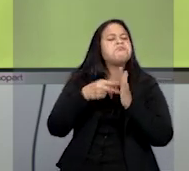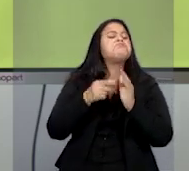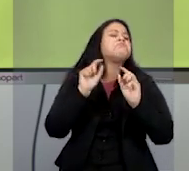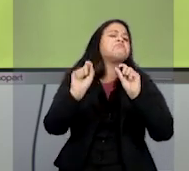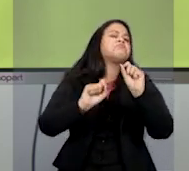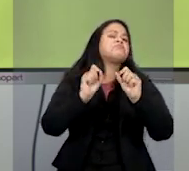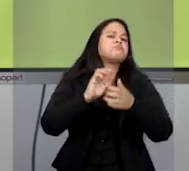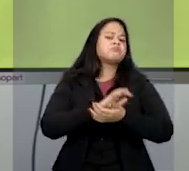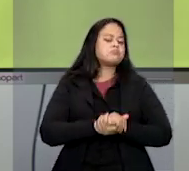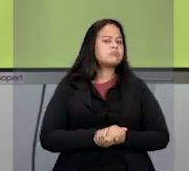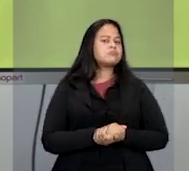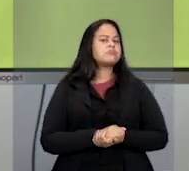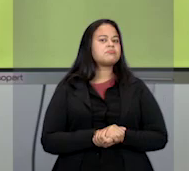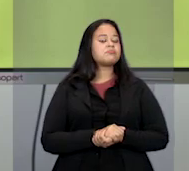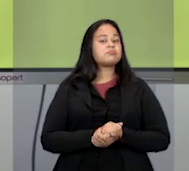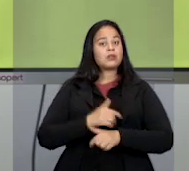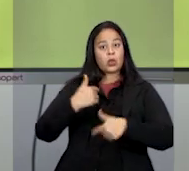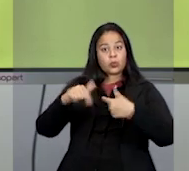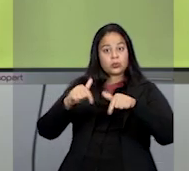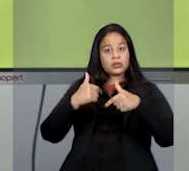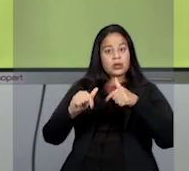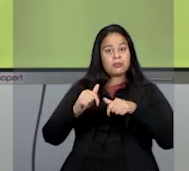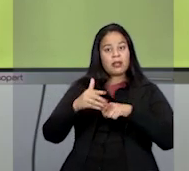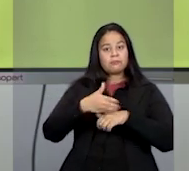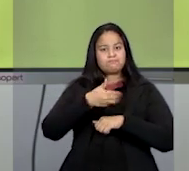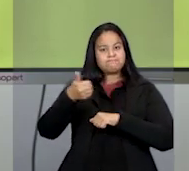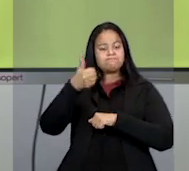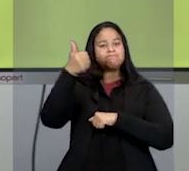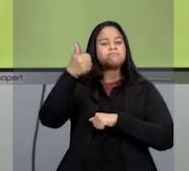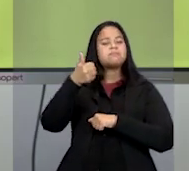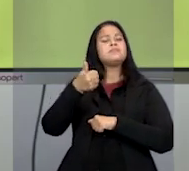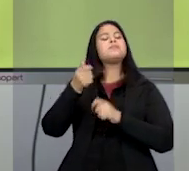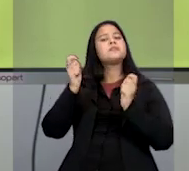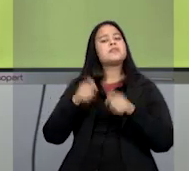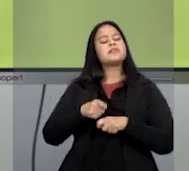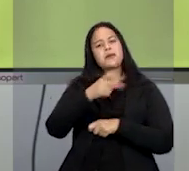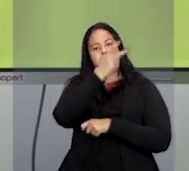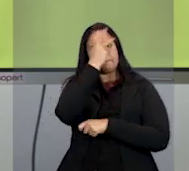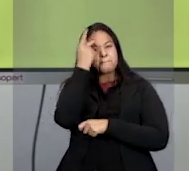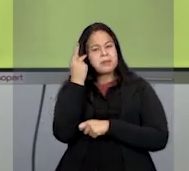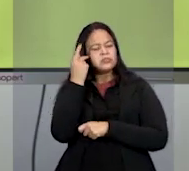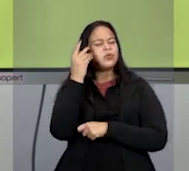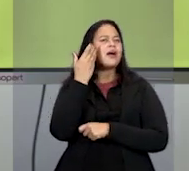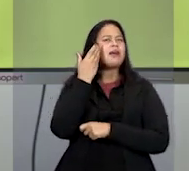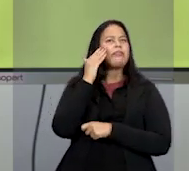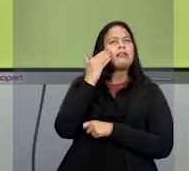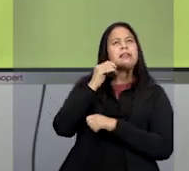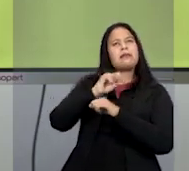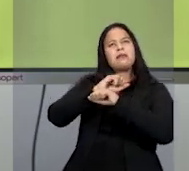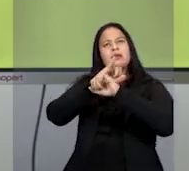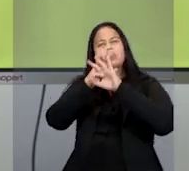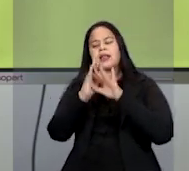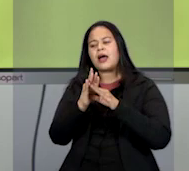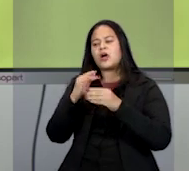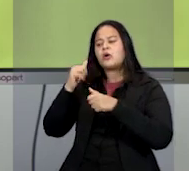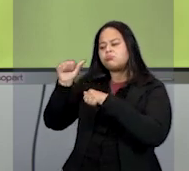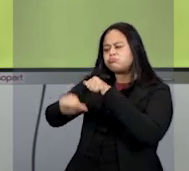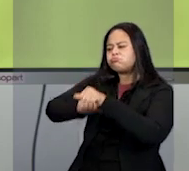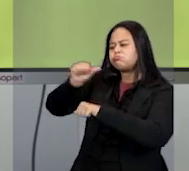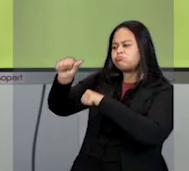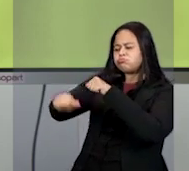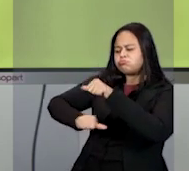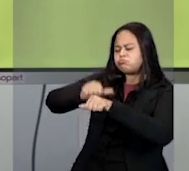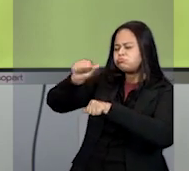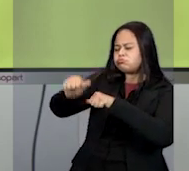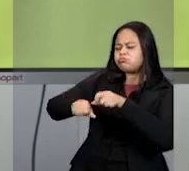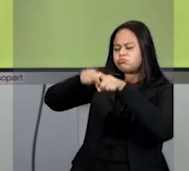igual eu coloquei, né? Essa mão de obra mais qualificada, ela vai exigir que essa pessoa entenda desse processo de transformação do